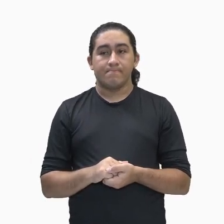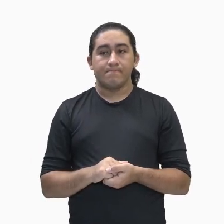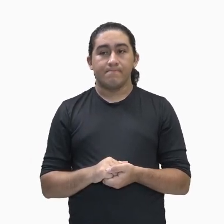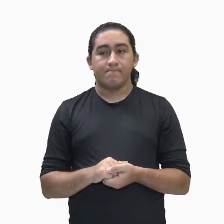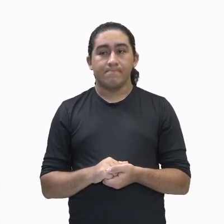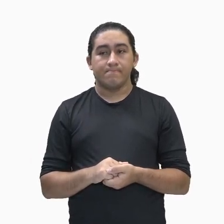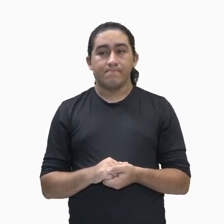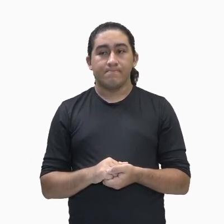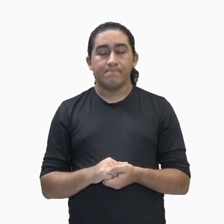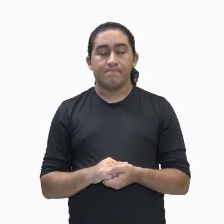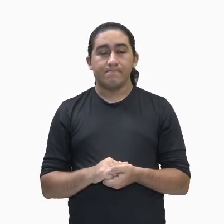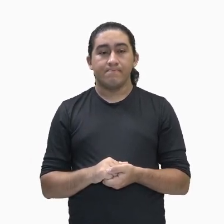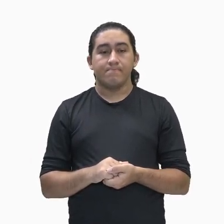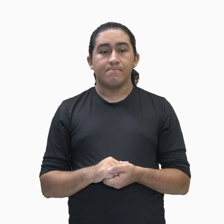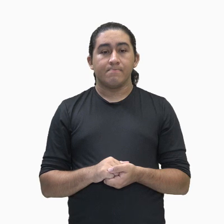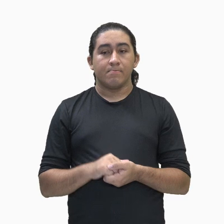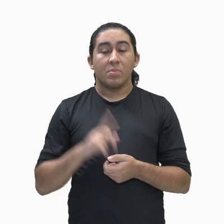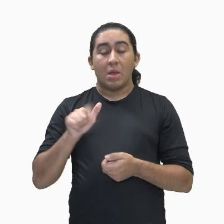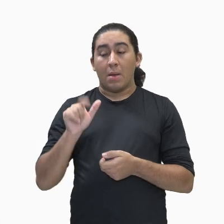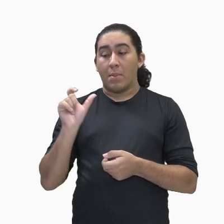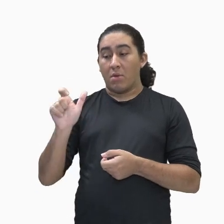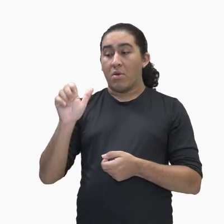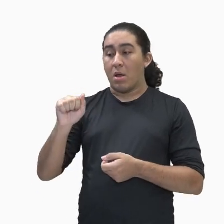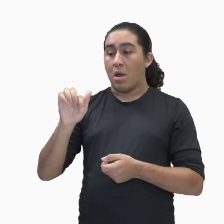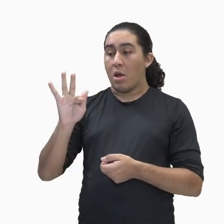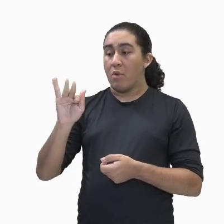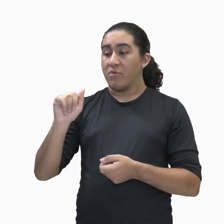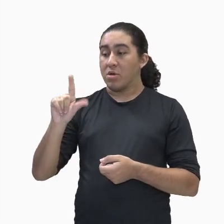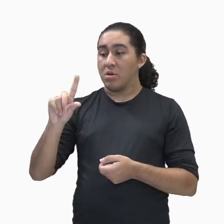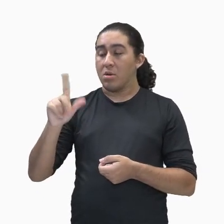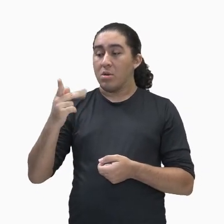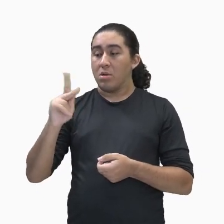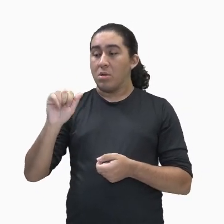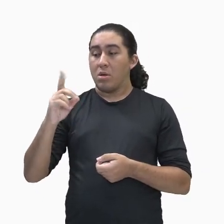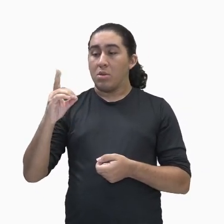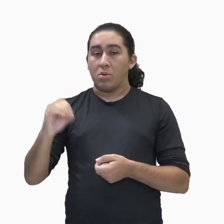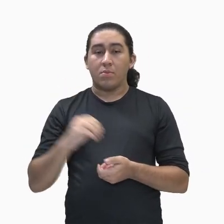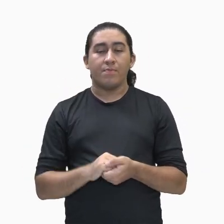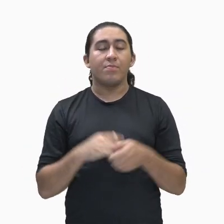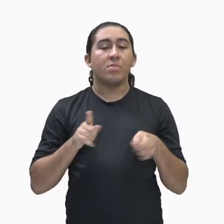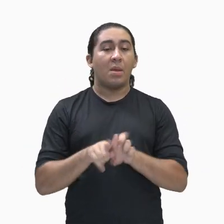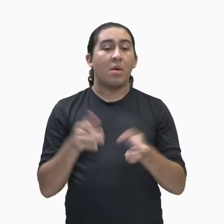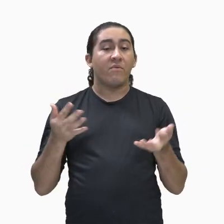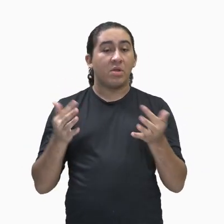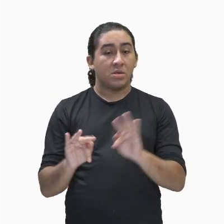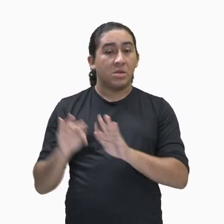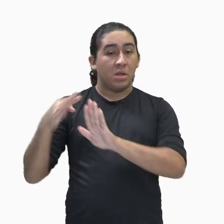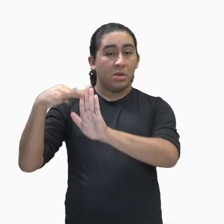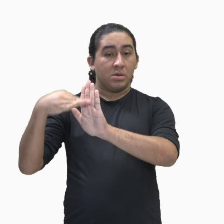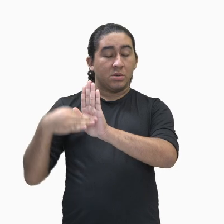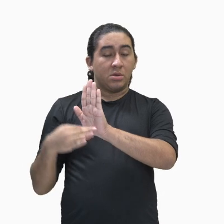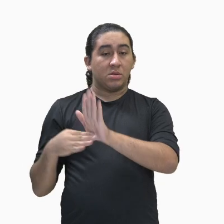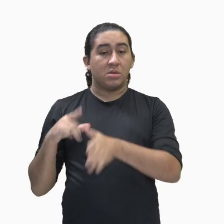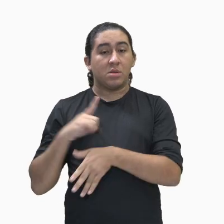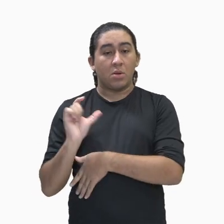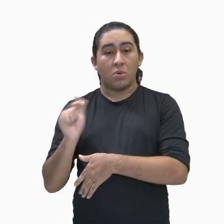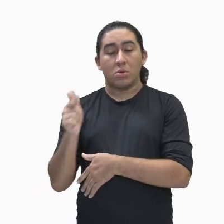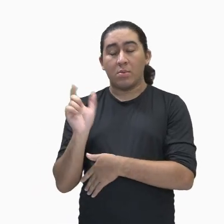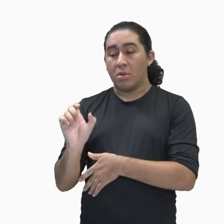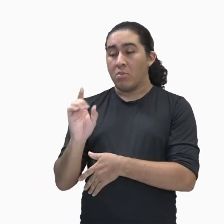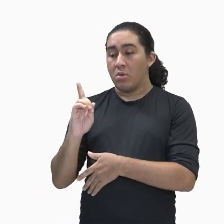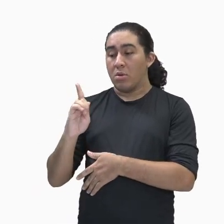godmother, godmother, madrinha. Vamos ver agora o padrinho. Padrinho, na mesma